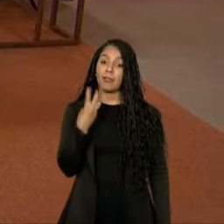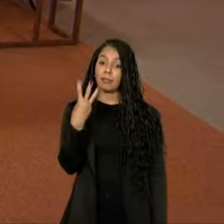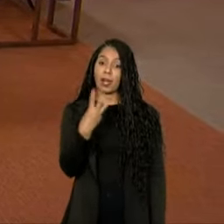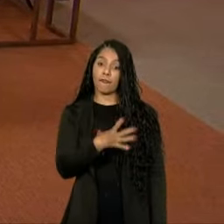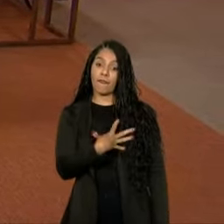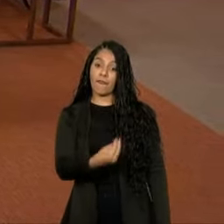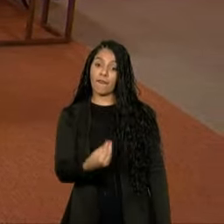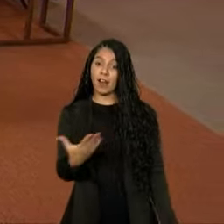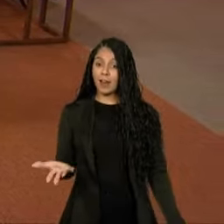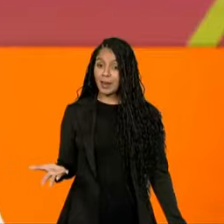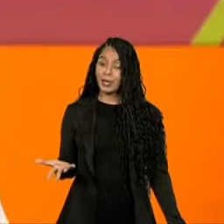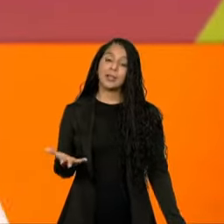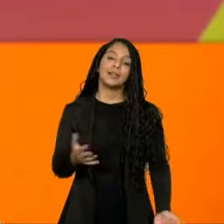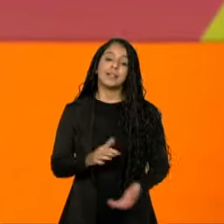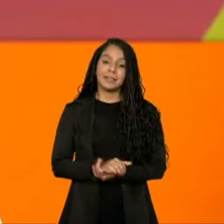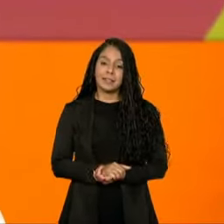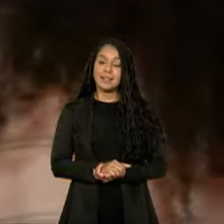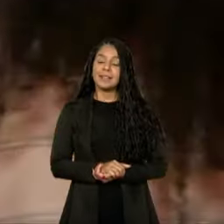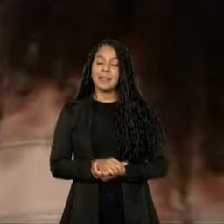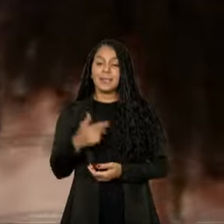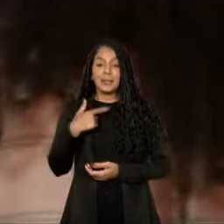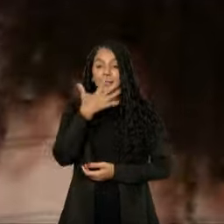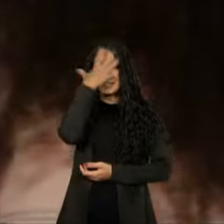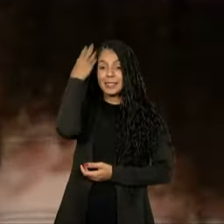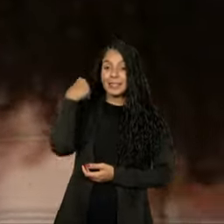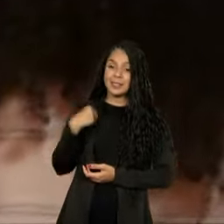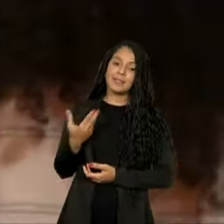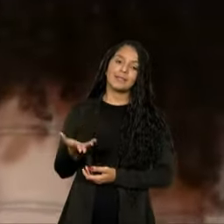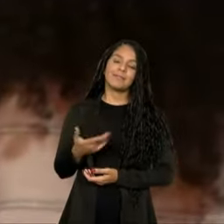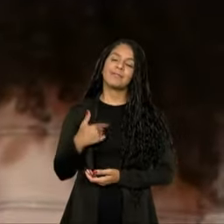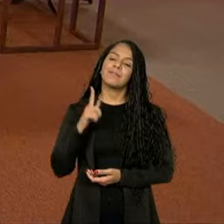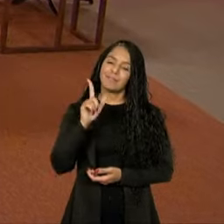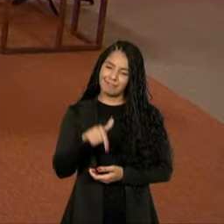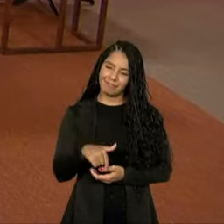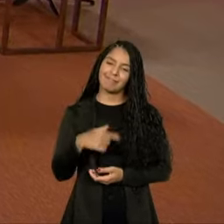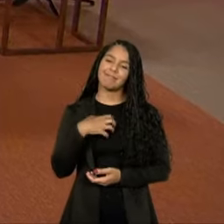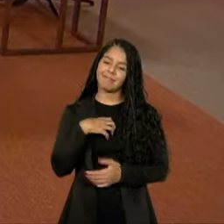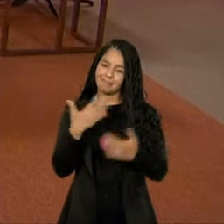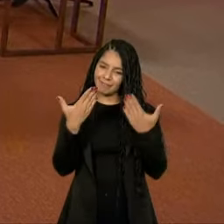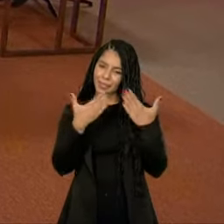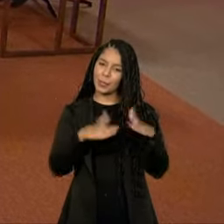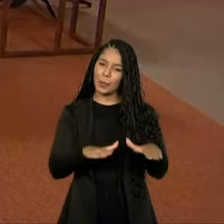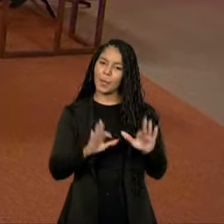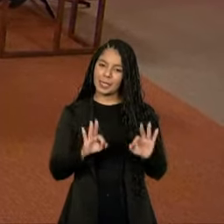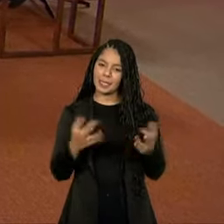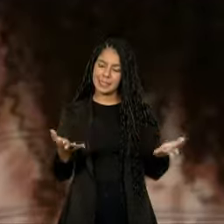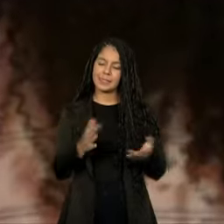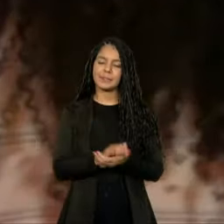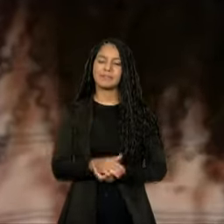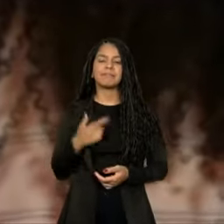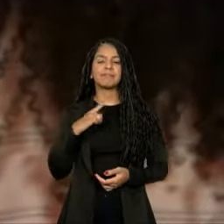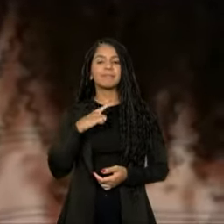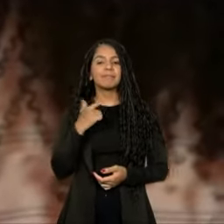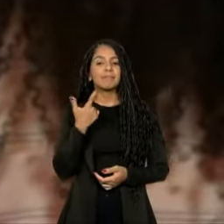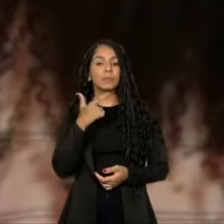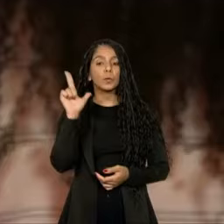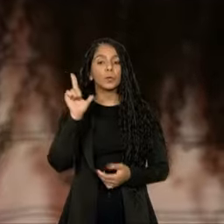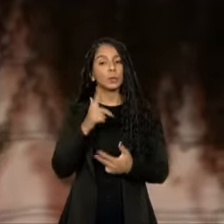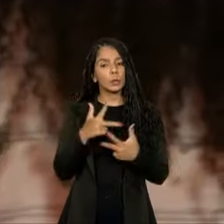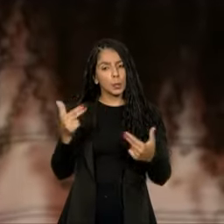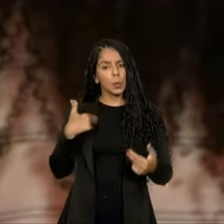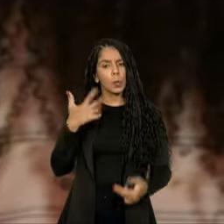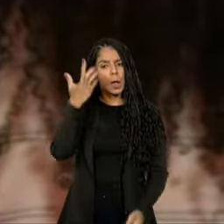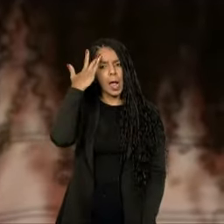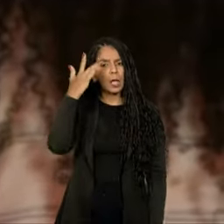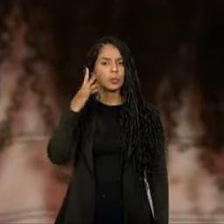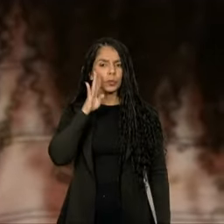a culpa ia dupla, né? Não levei a lembrancinha porque esqueci, né? É uma forma de compensação. Nunca cheguei sem lembrancinha. Agora, também tem uma outra coisa que eu acho que é legal, que eu